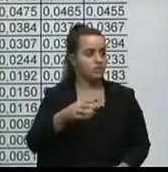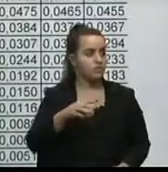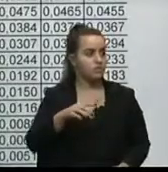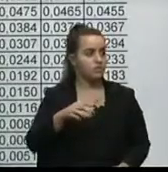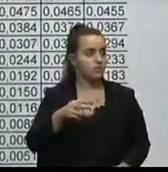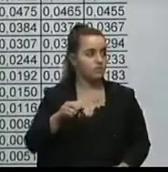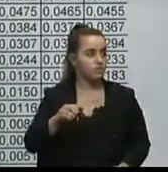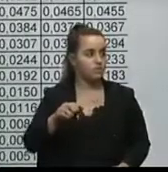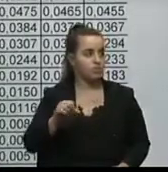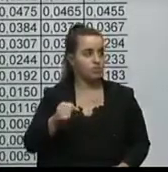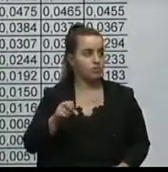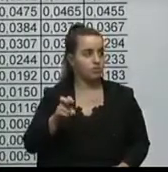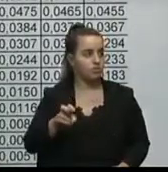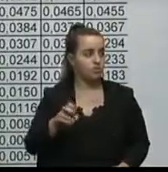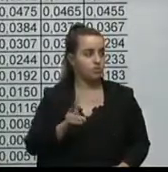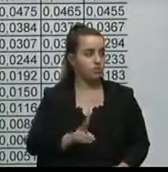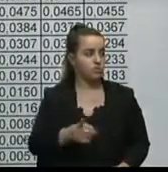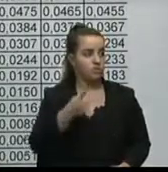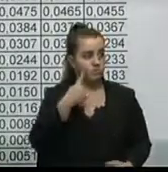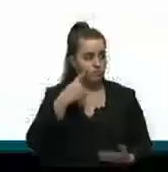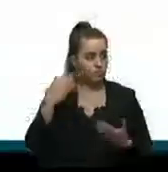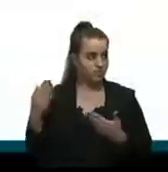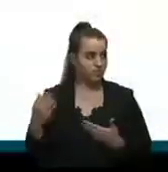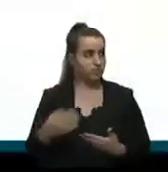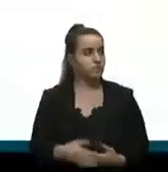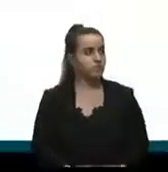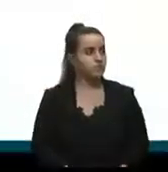0,3085. Continue acompanhando comigo no quadro.